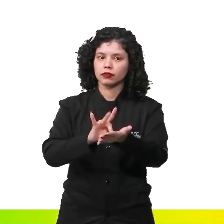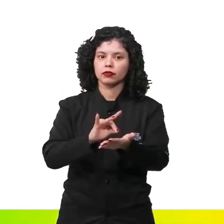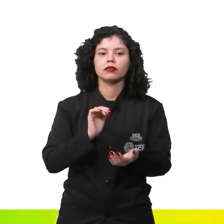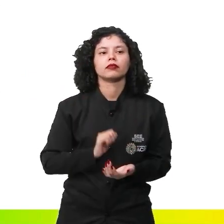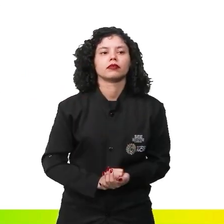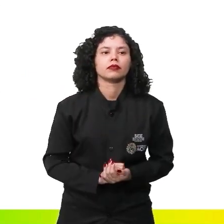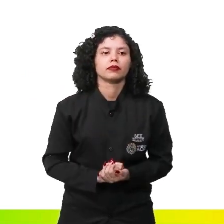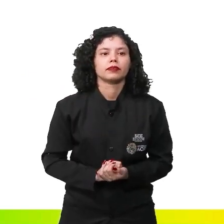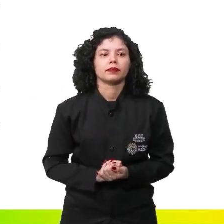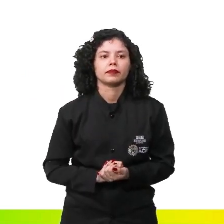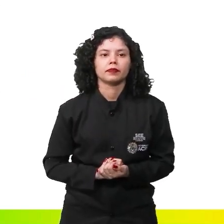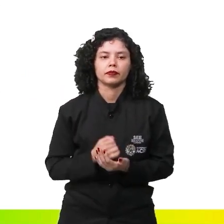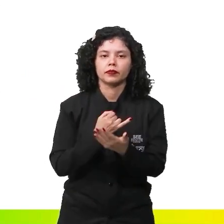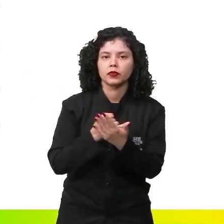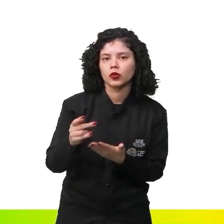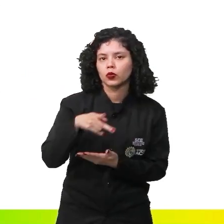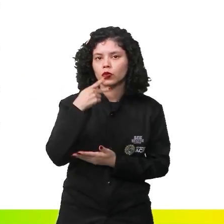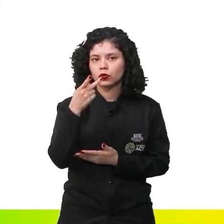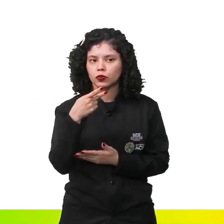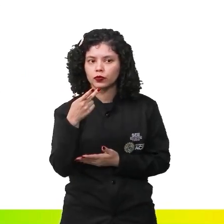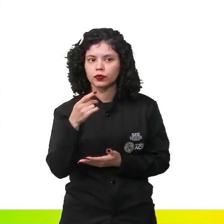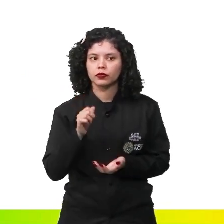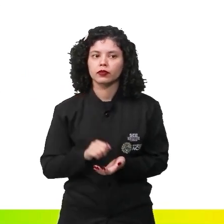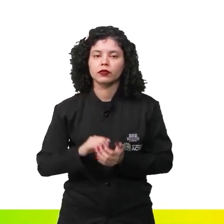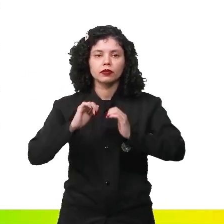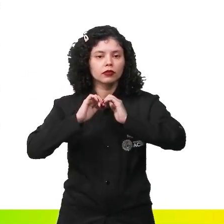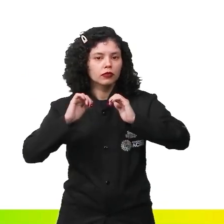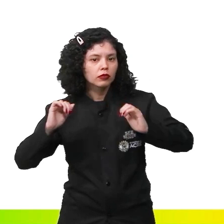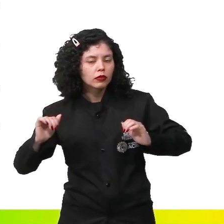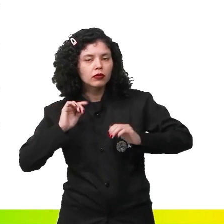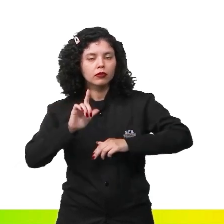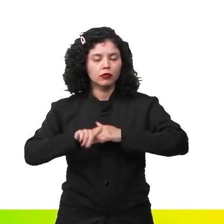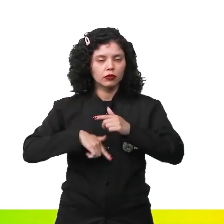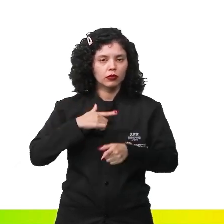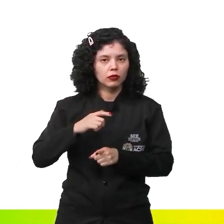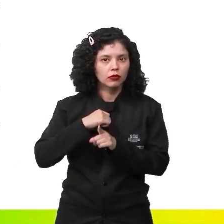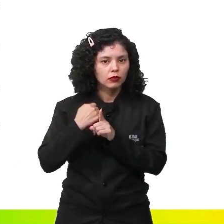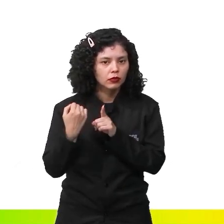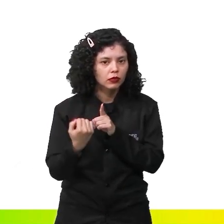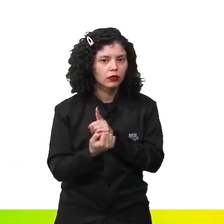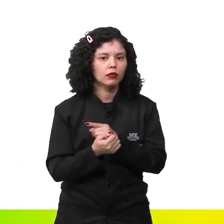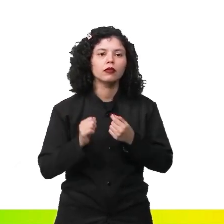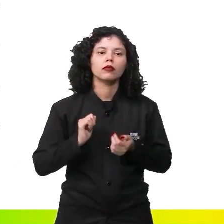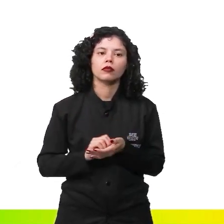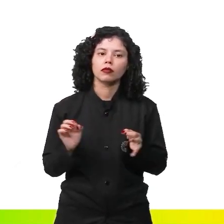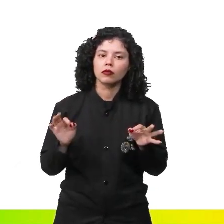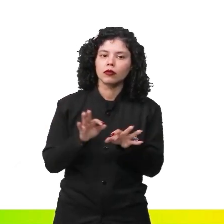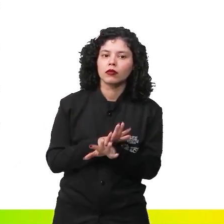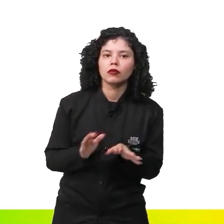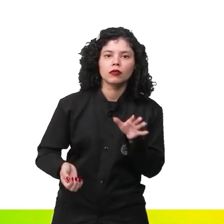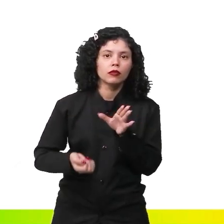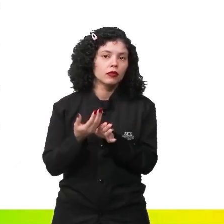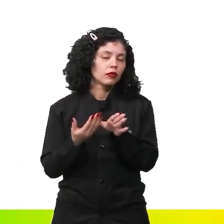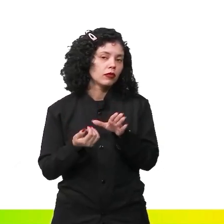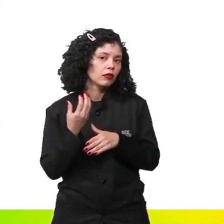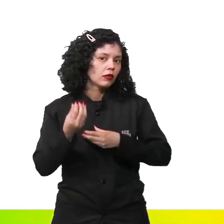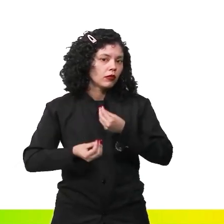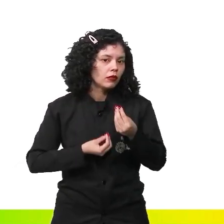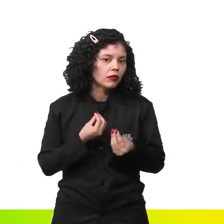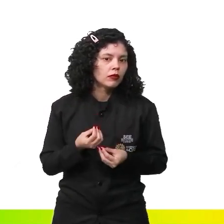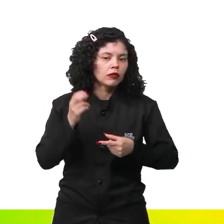na introdução, a divisão do trabalho social, ela acaba gerando uma forma